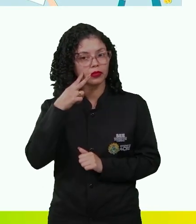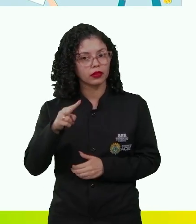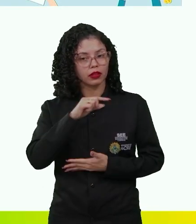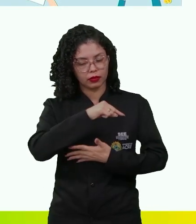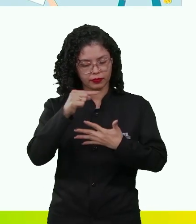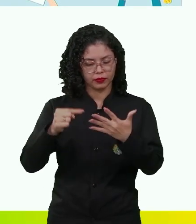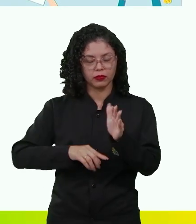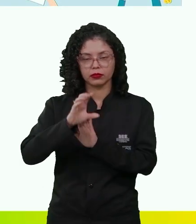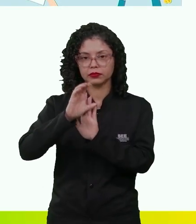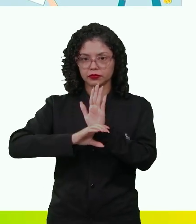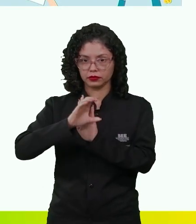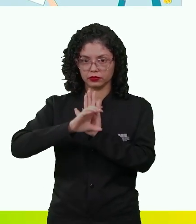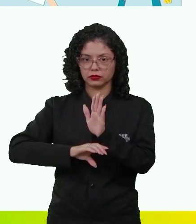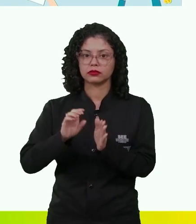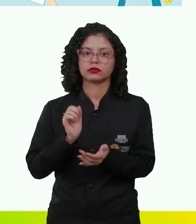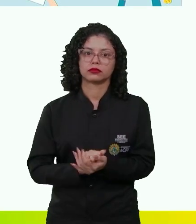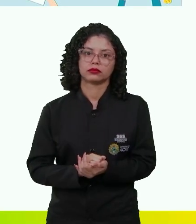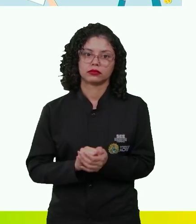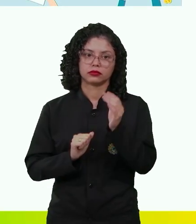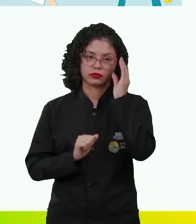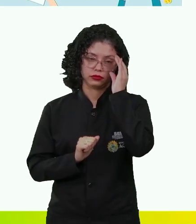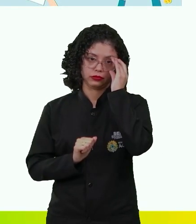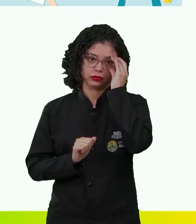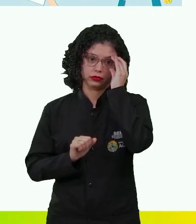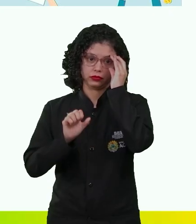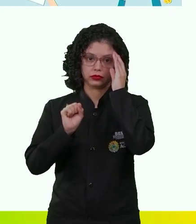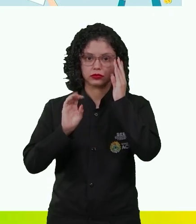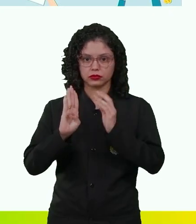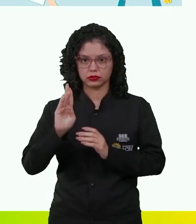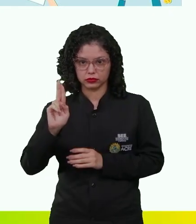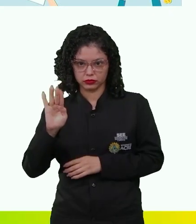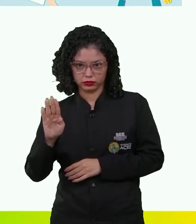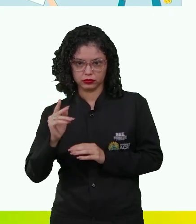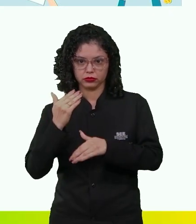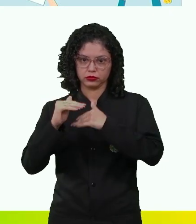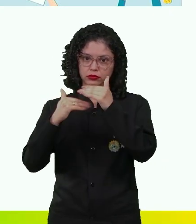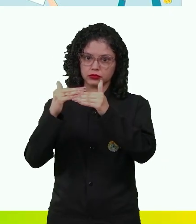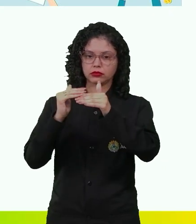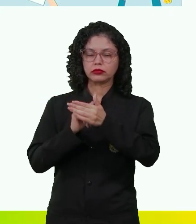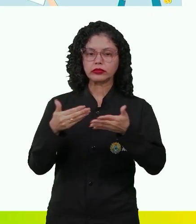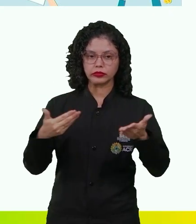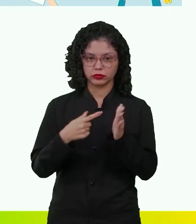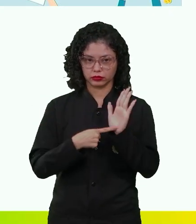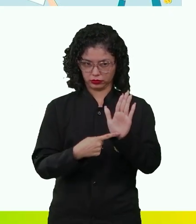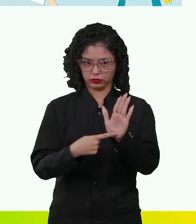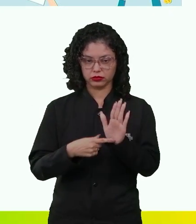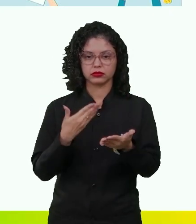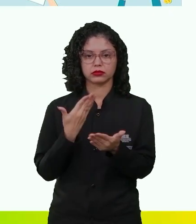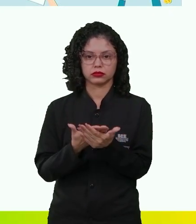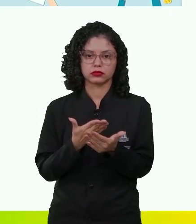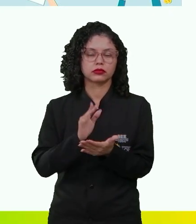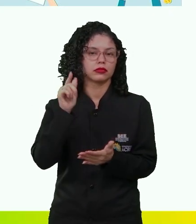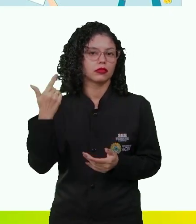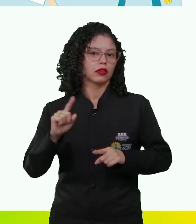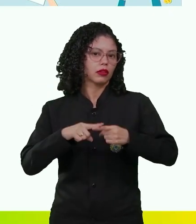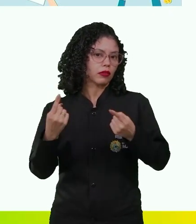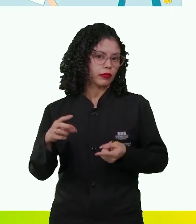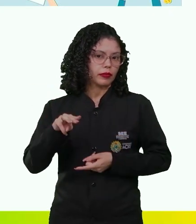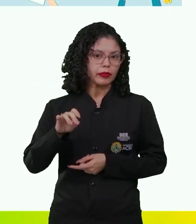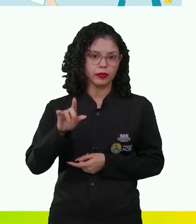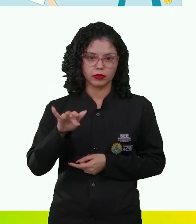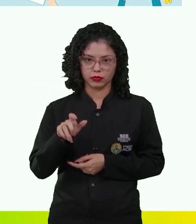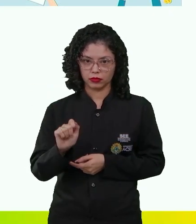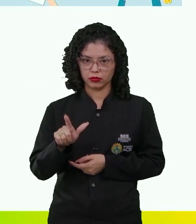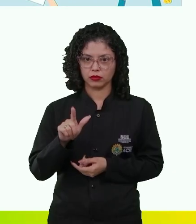vários conceitos sobre subdesenvolvimento. Vamos apresentar outros aqui na aula, mas o Manuel